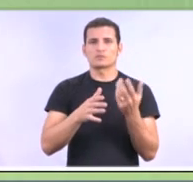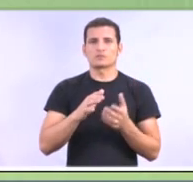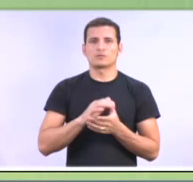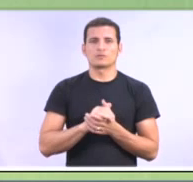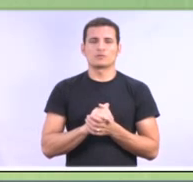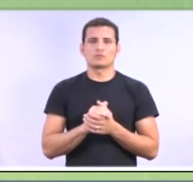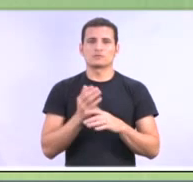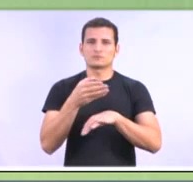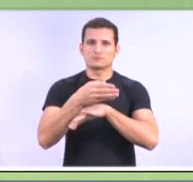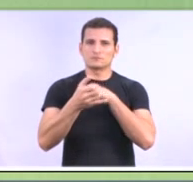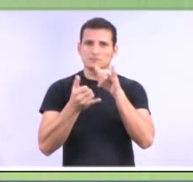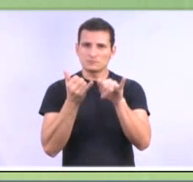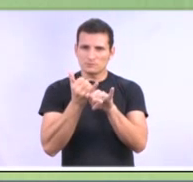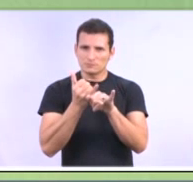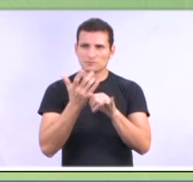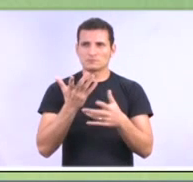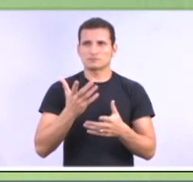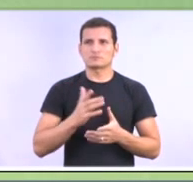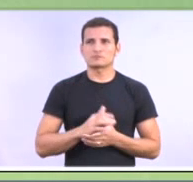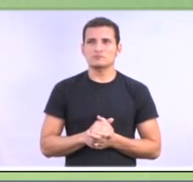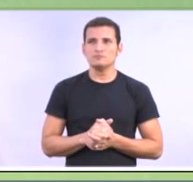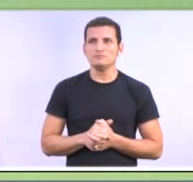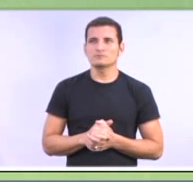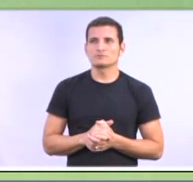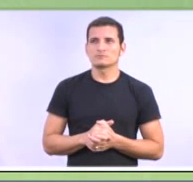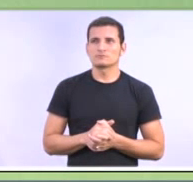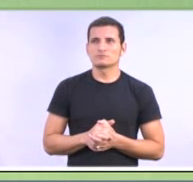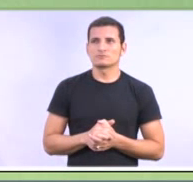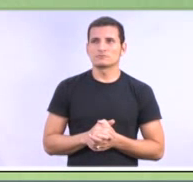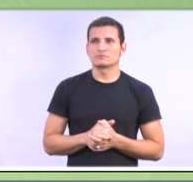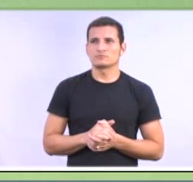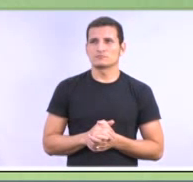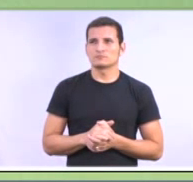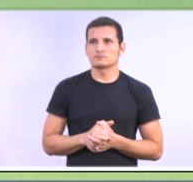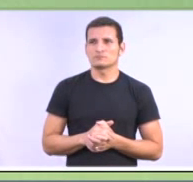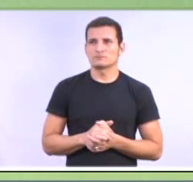ponto de acesso sem fio, que estão todas aí administradas